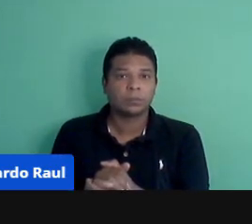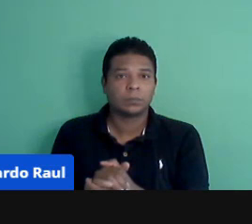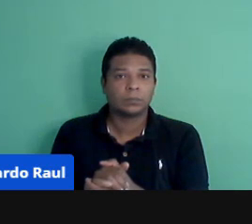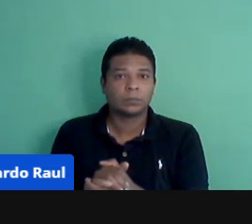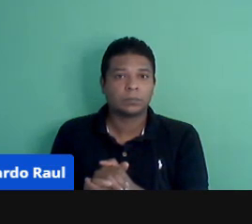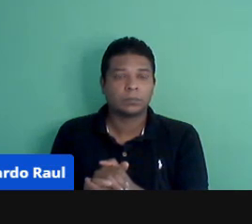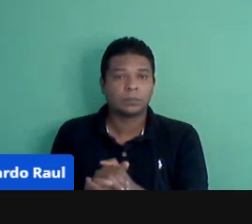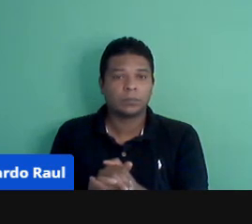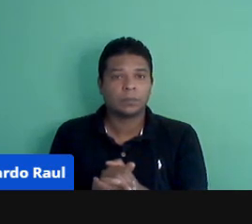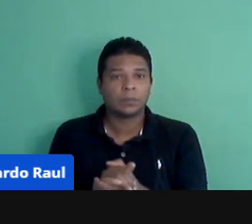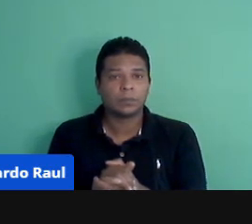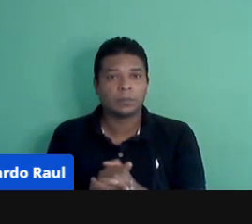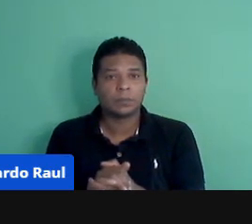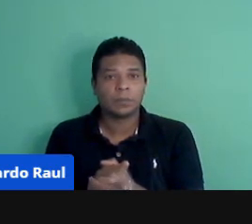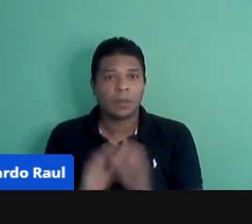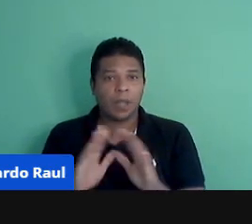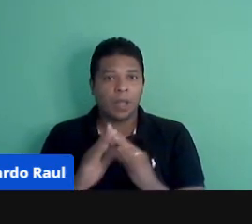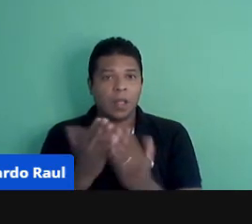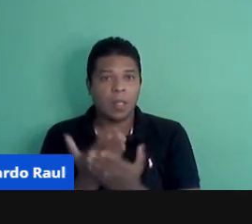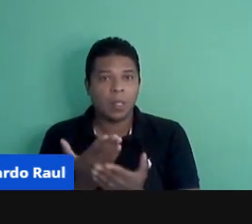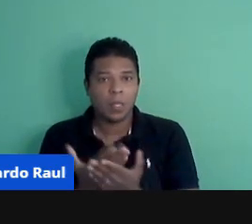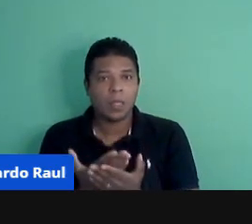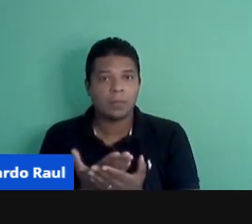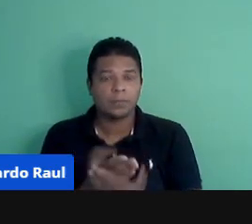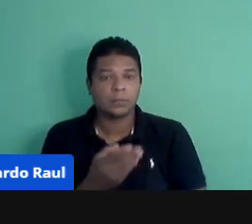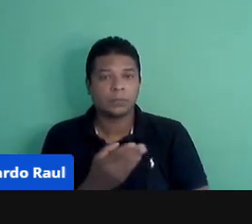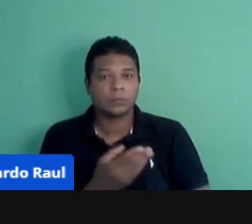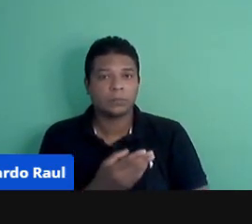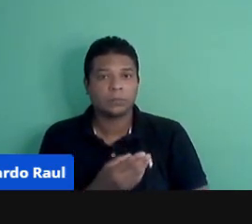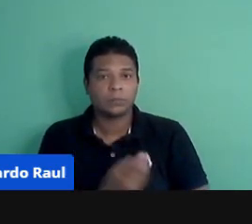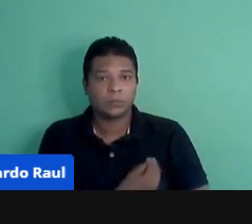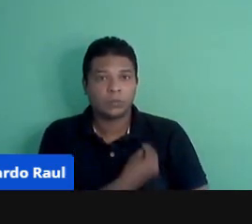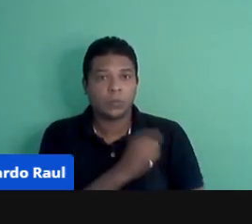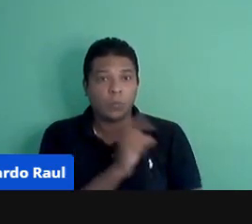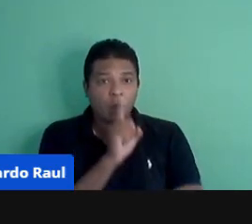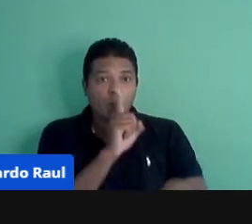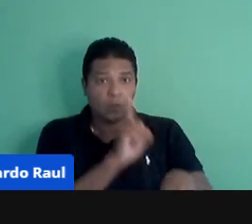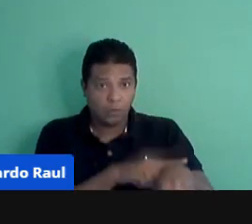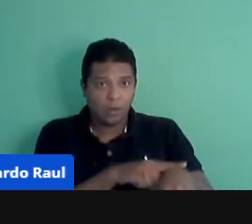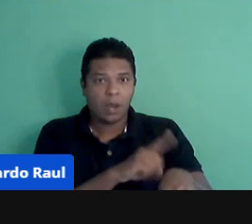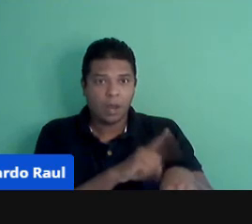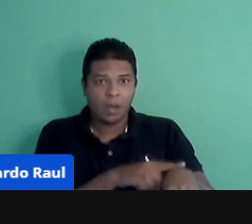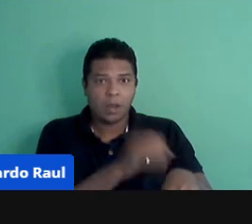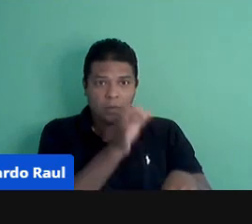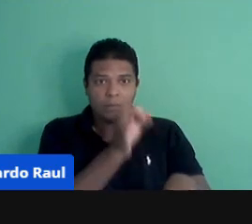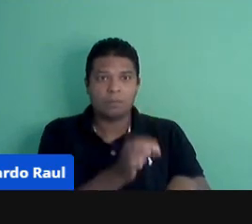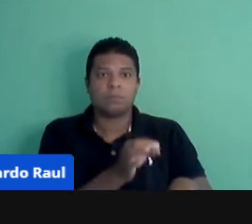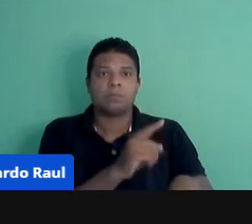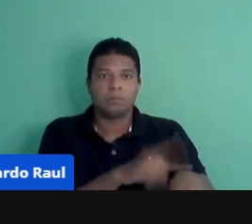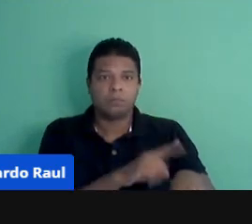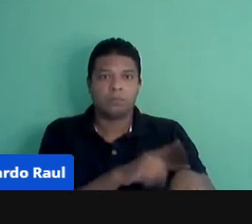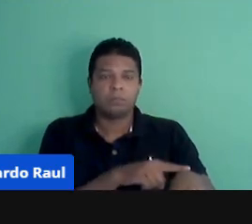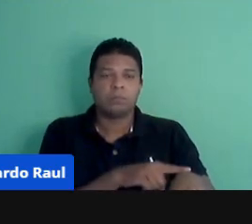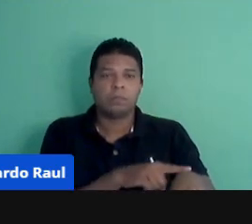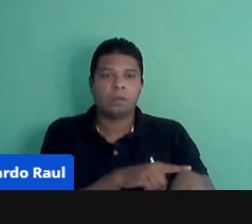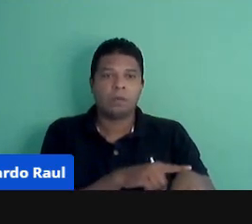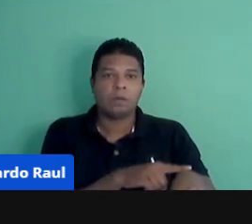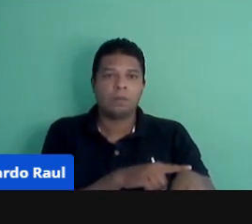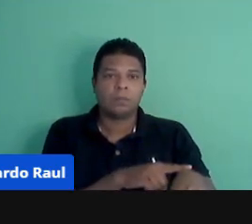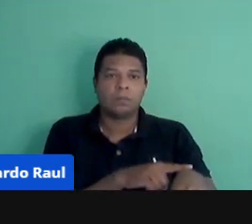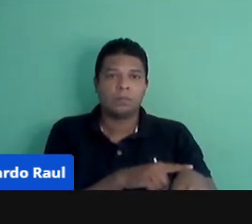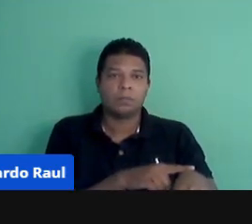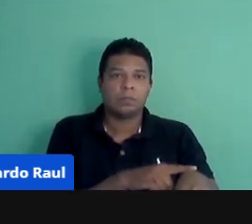deixou claro que existe, né, um horário de aula onde o professor vai atender, então um horário de